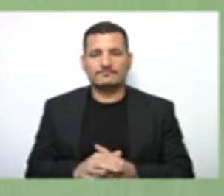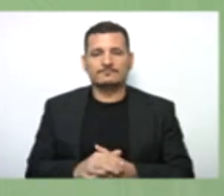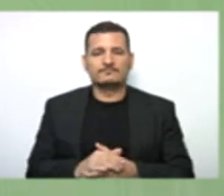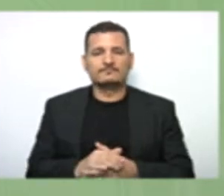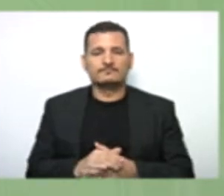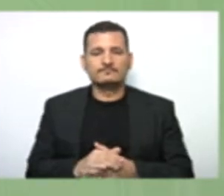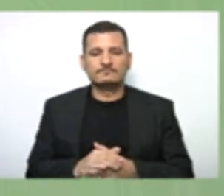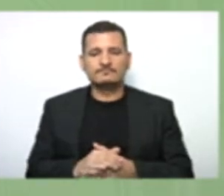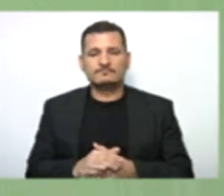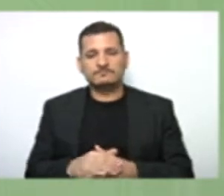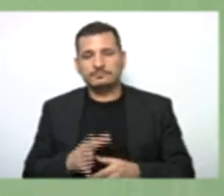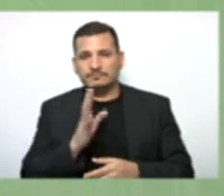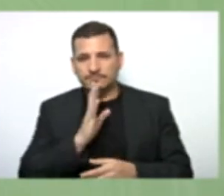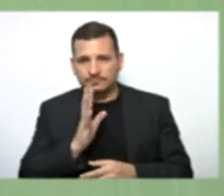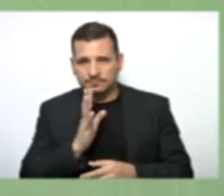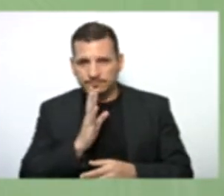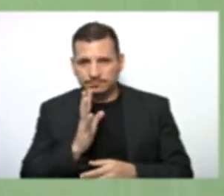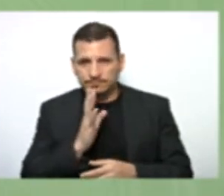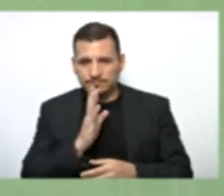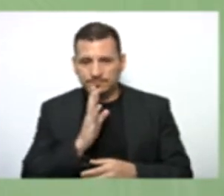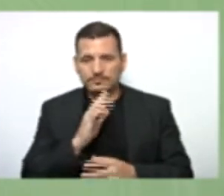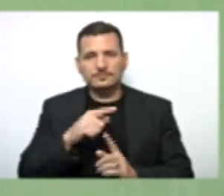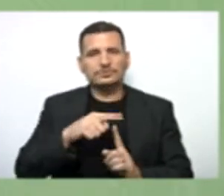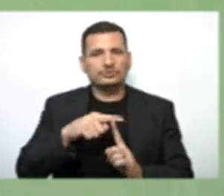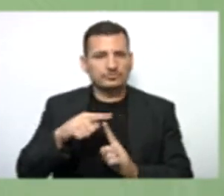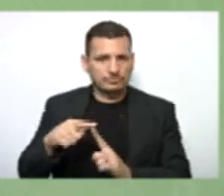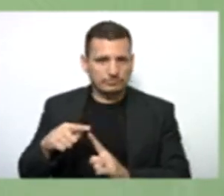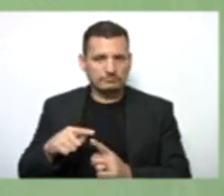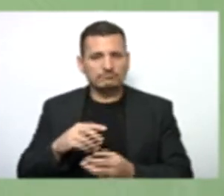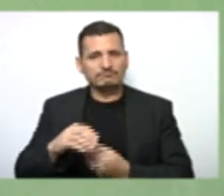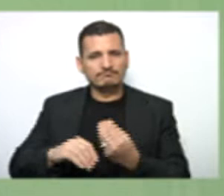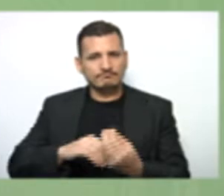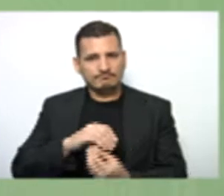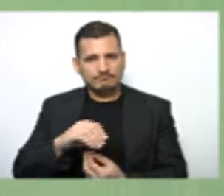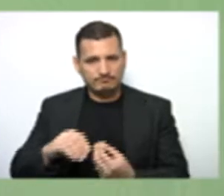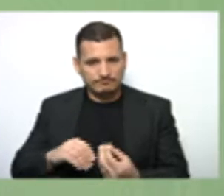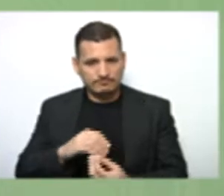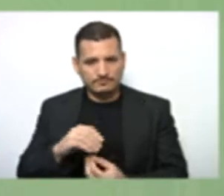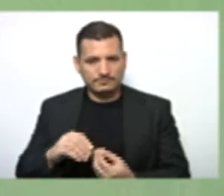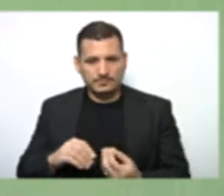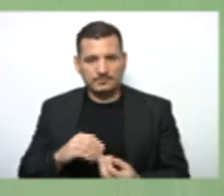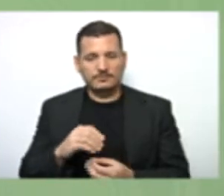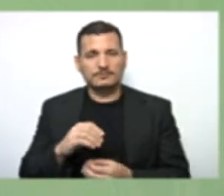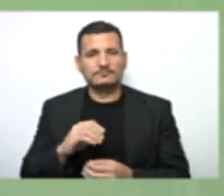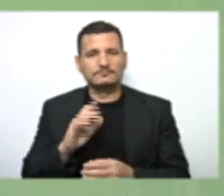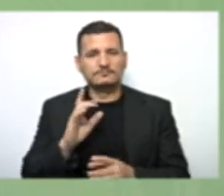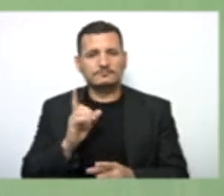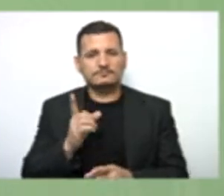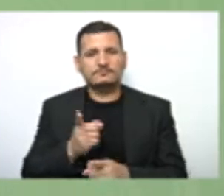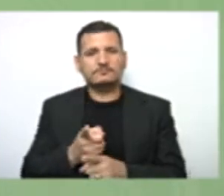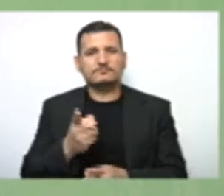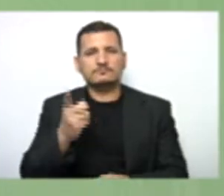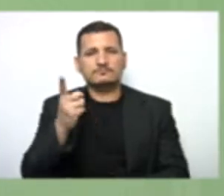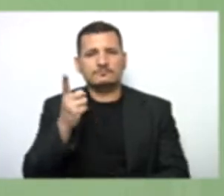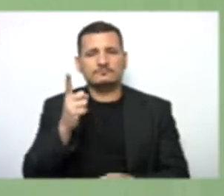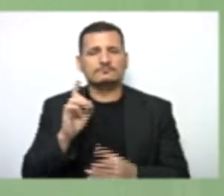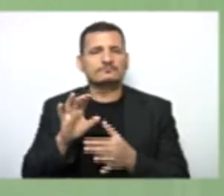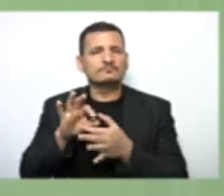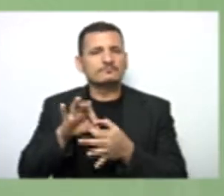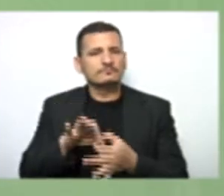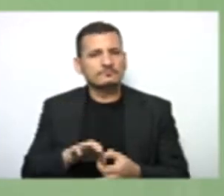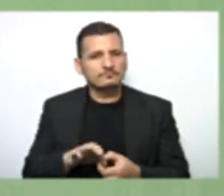tratar. Conhecer também os tipos de processos e identificar o contexto que um